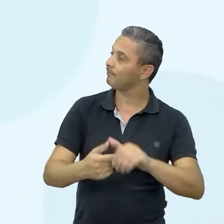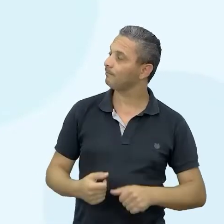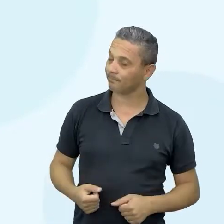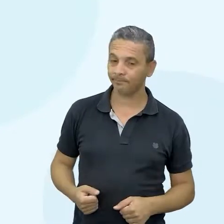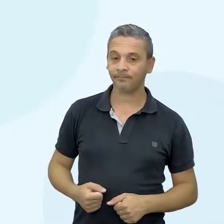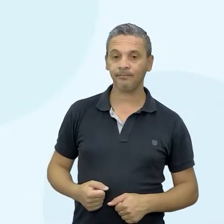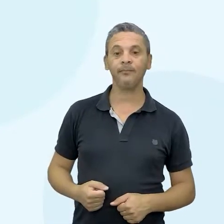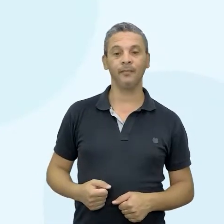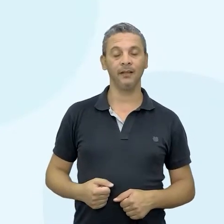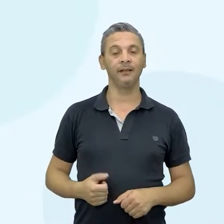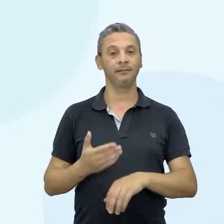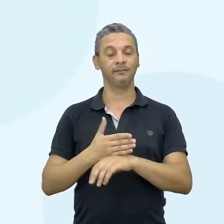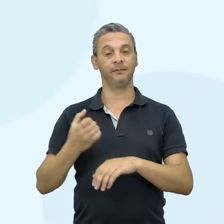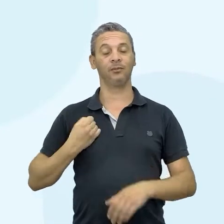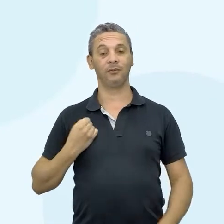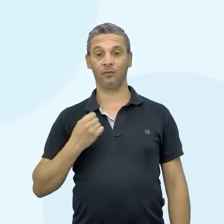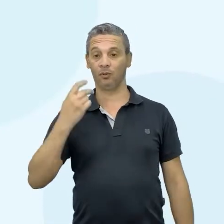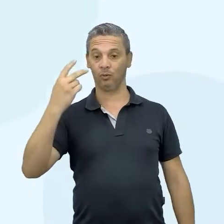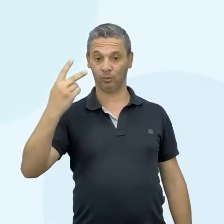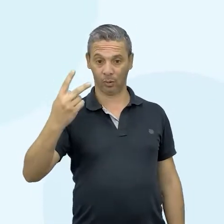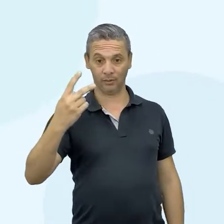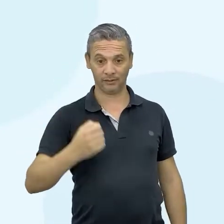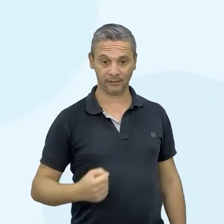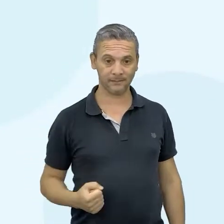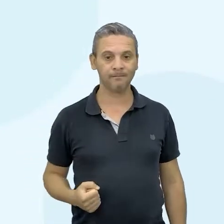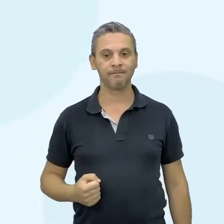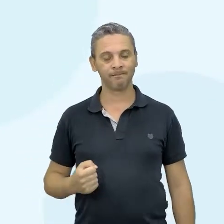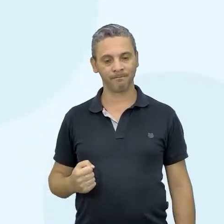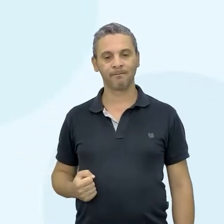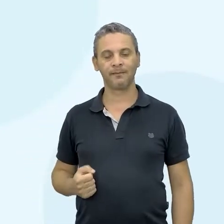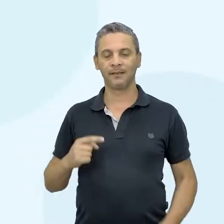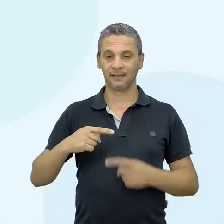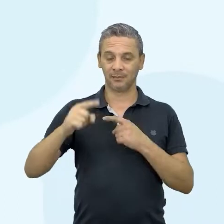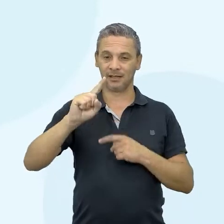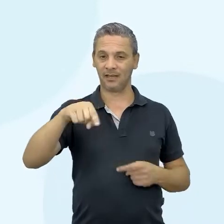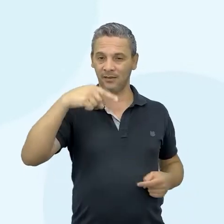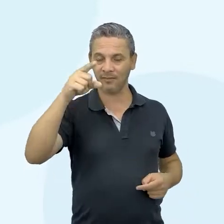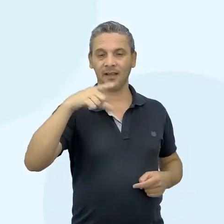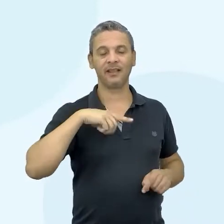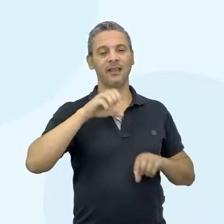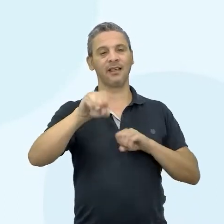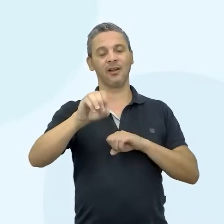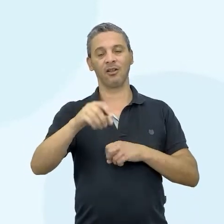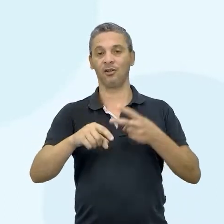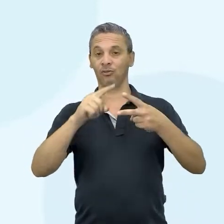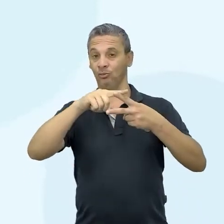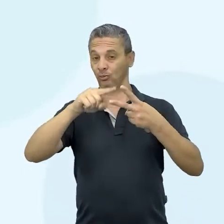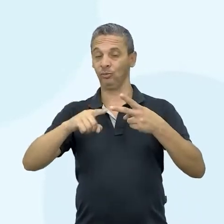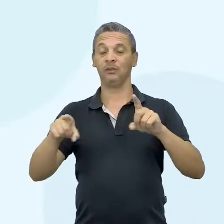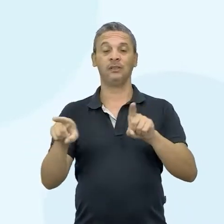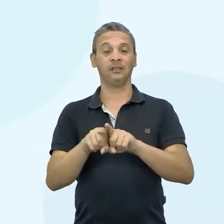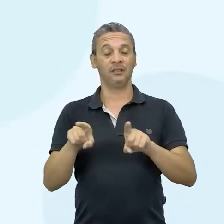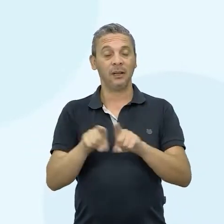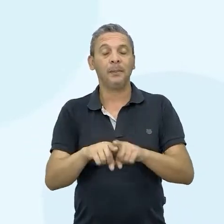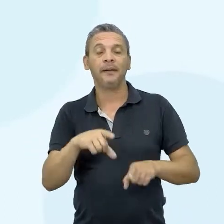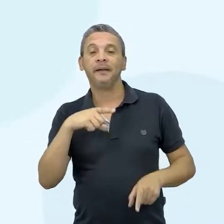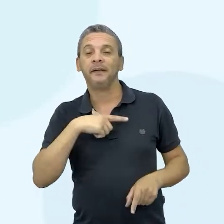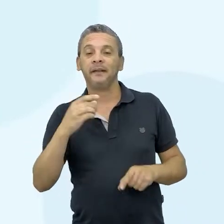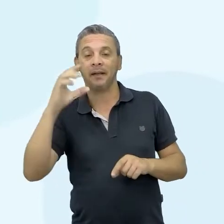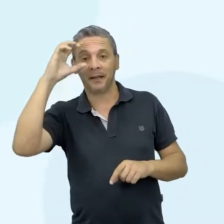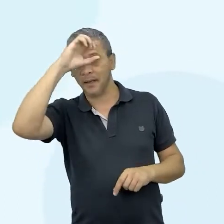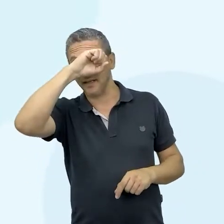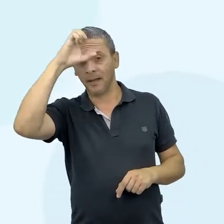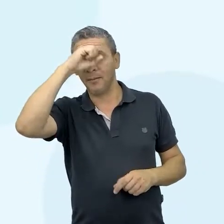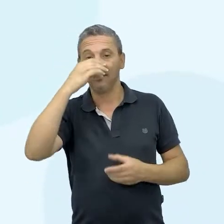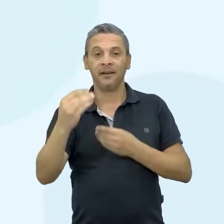estamos na sistematização 2. Semana que vem a gente vai fazer mais 2 aulas de sistematização e a gente vai aprender a fazer